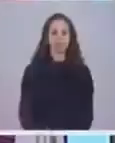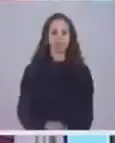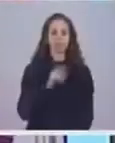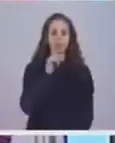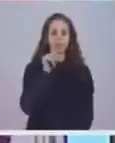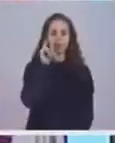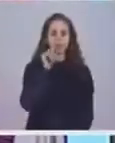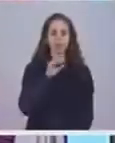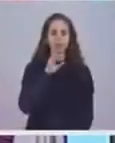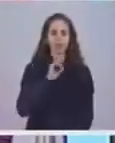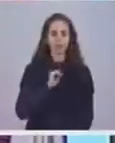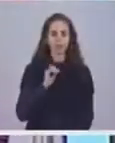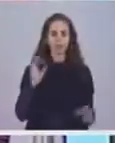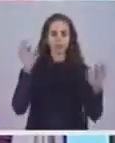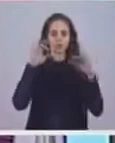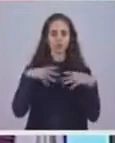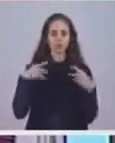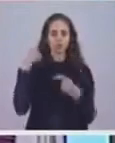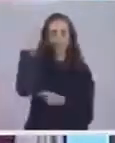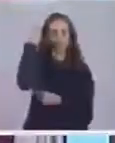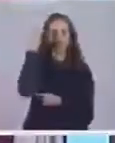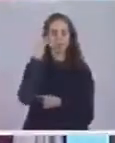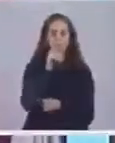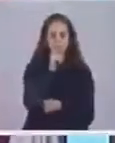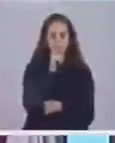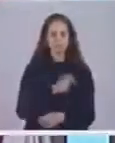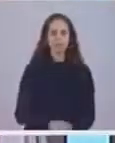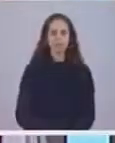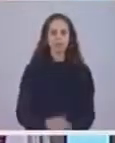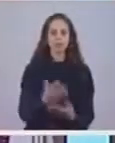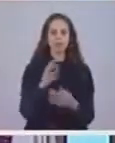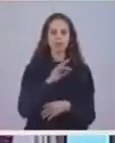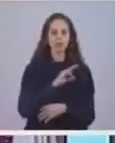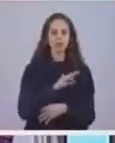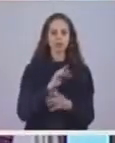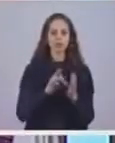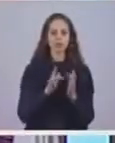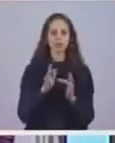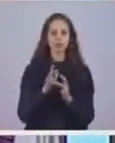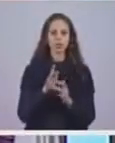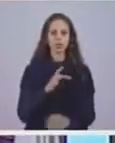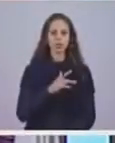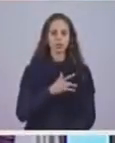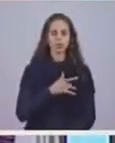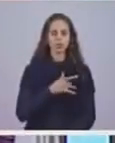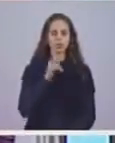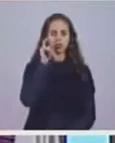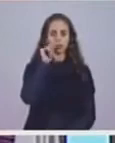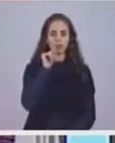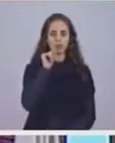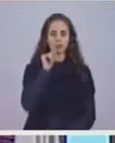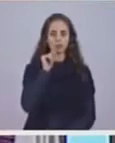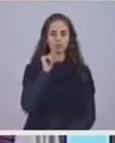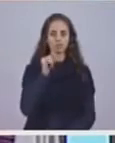Em nome do Pai, do Filho e do Espírito Santo. Amém. A graça de nosso Senhor Jesus Cristo, o amor do